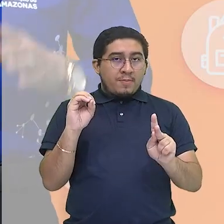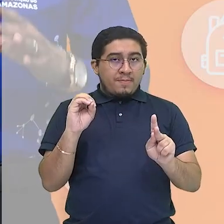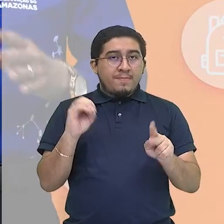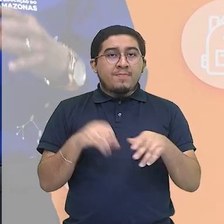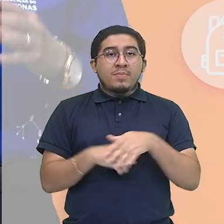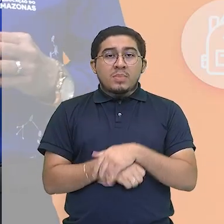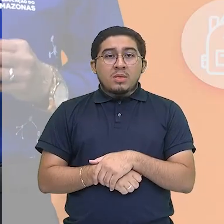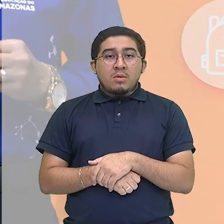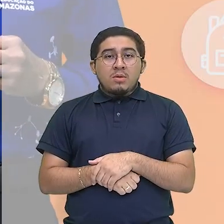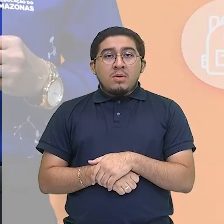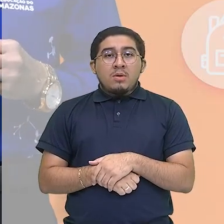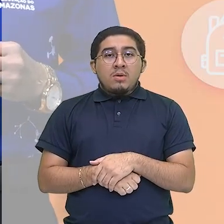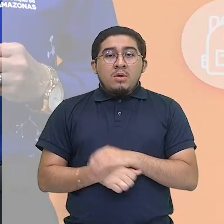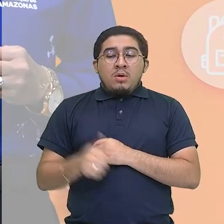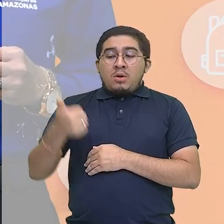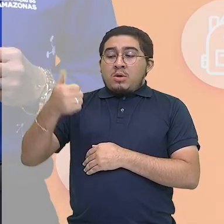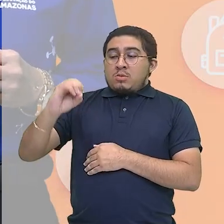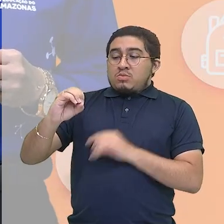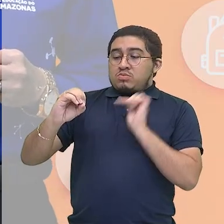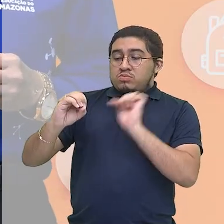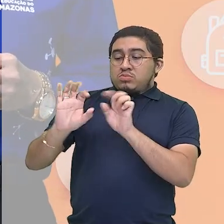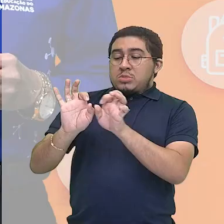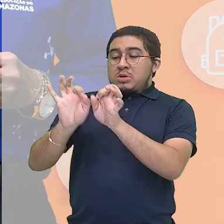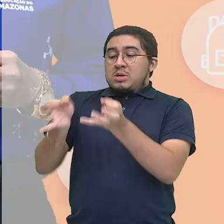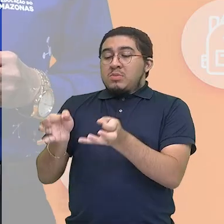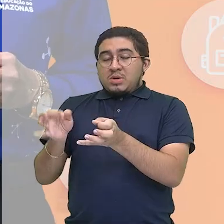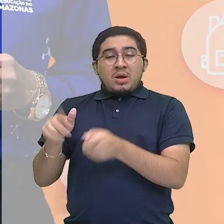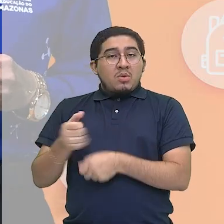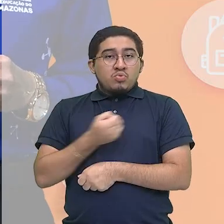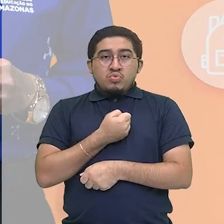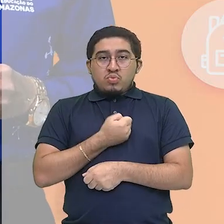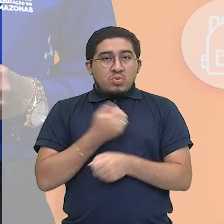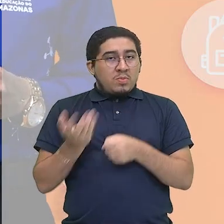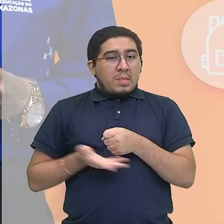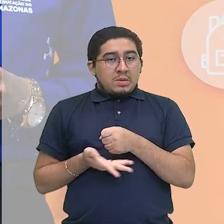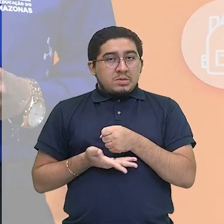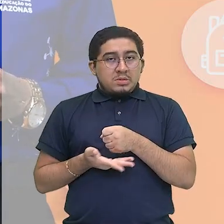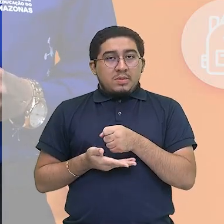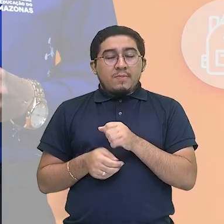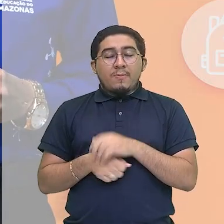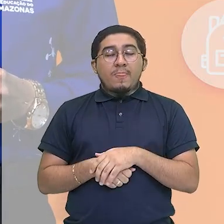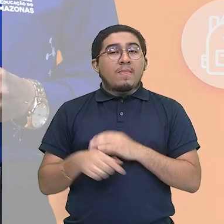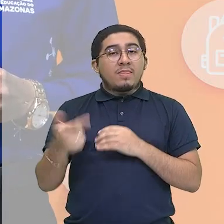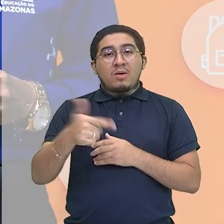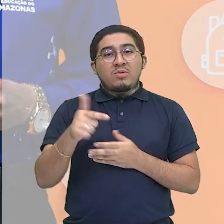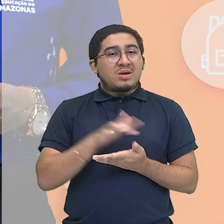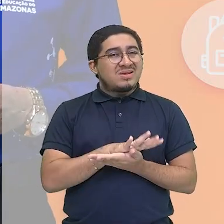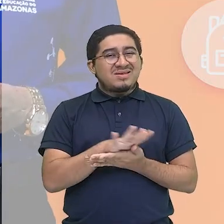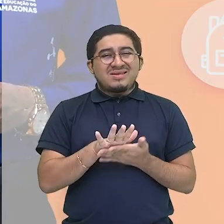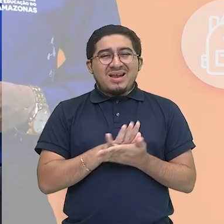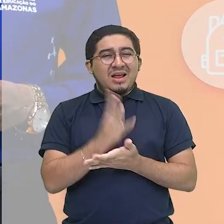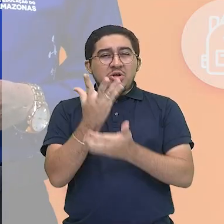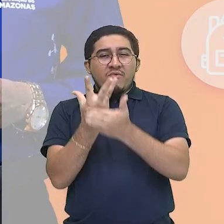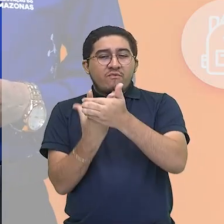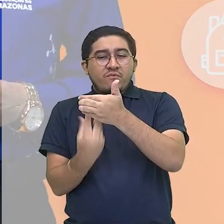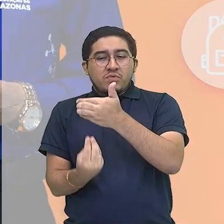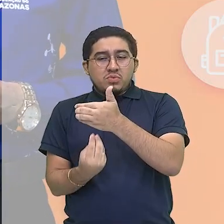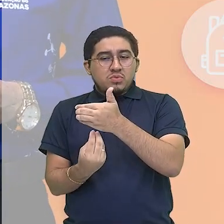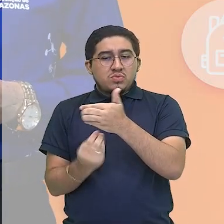vejam que esse número, simplesmente dado, é um número bruto. Ele não está trabalhado, ele não